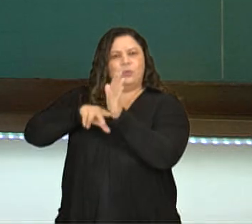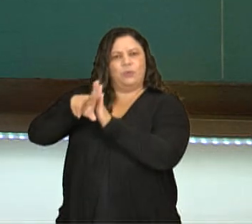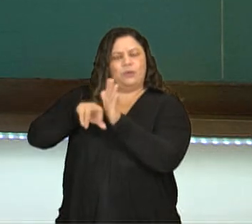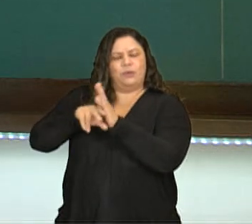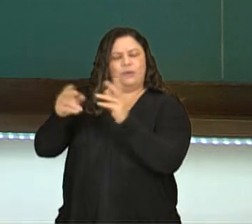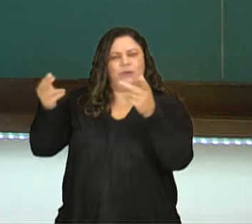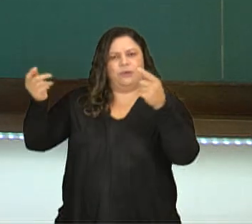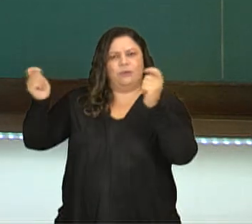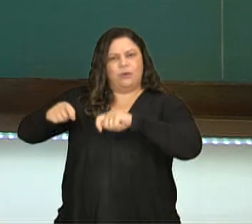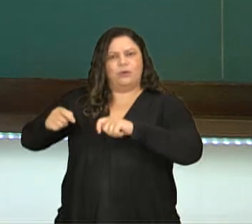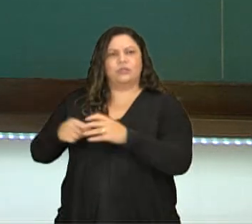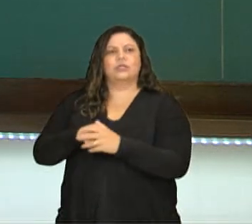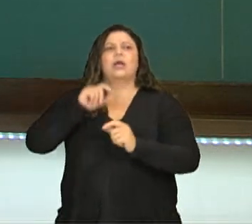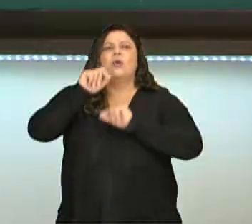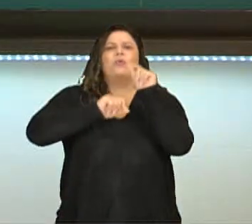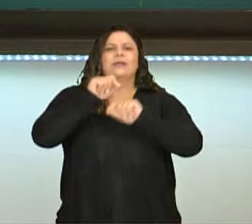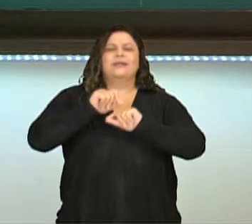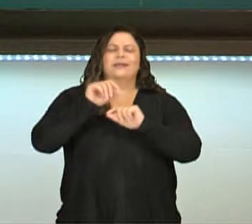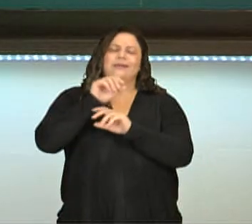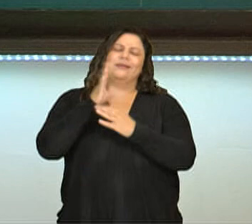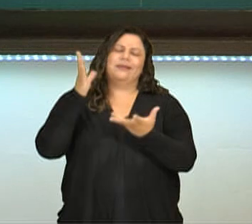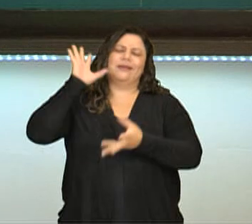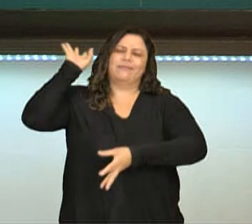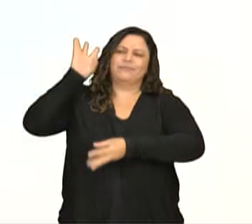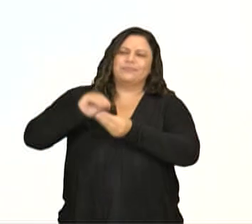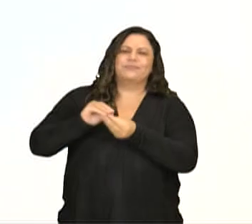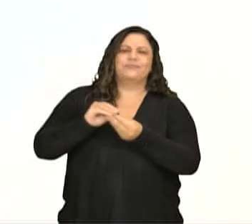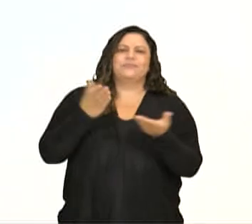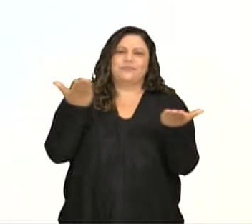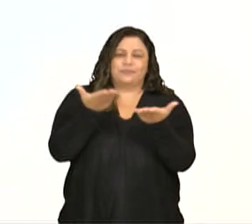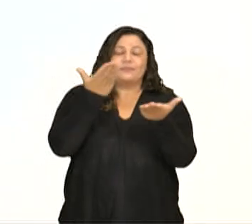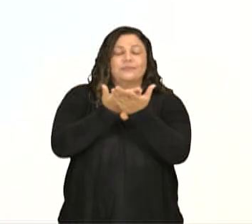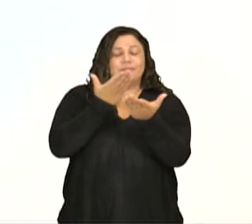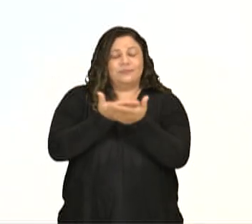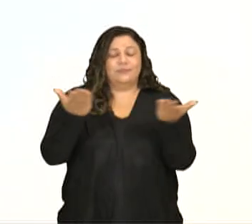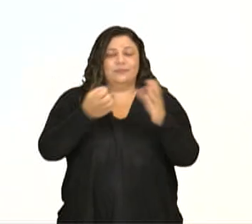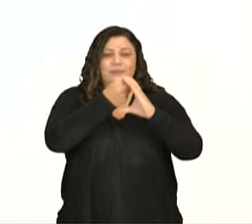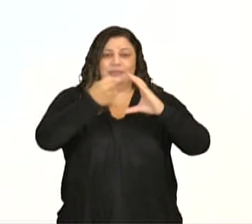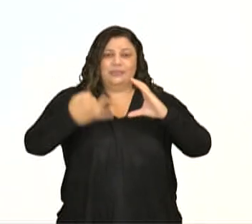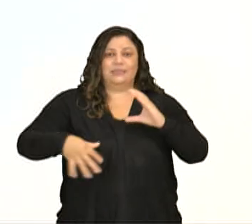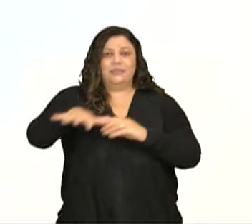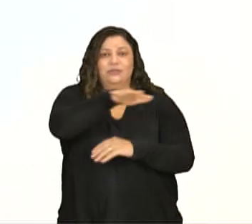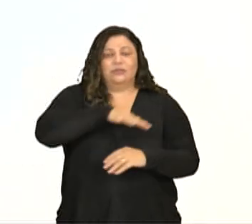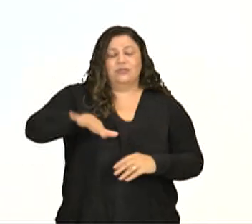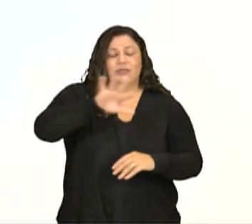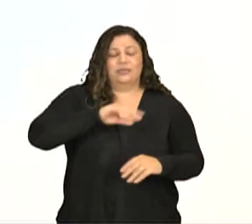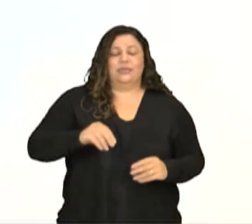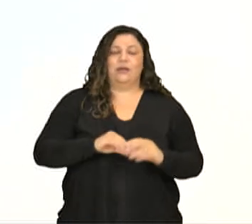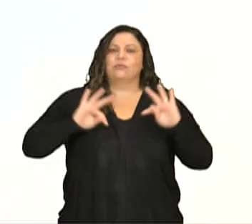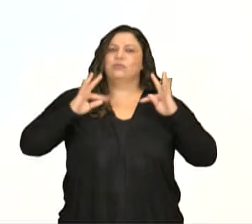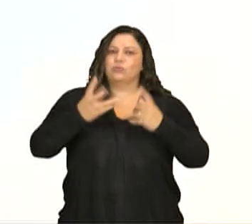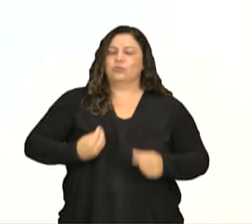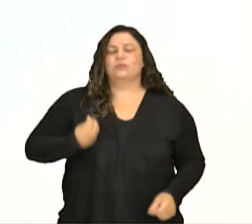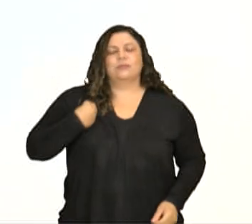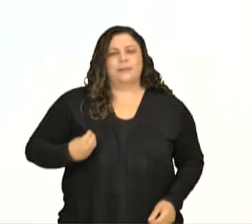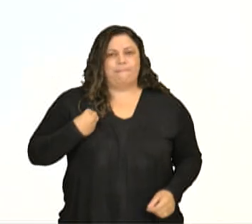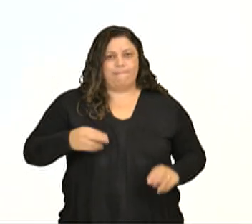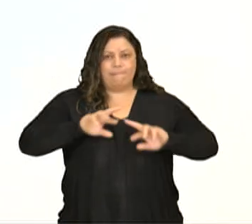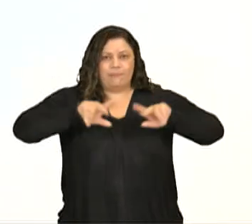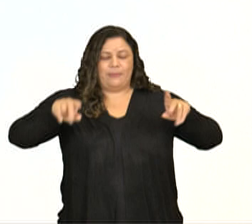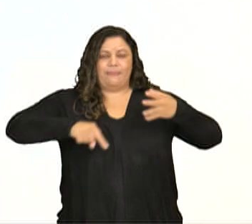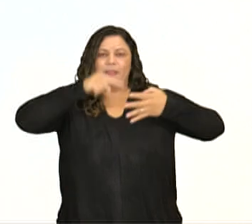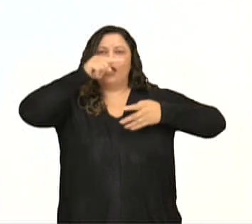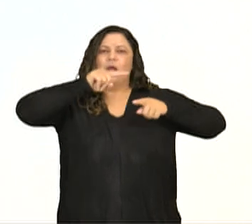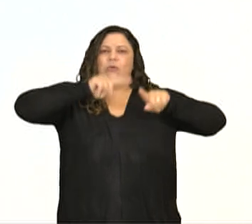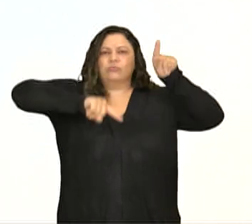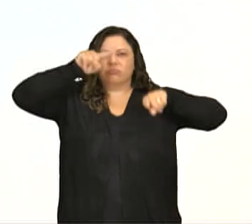ok? O que nós revisamos então nessa aula, gente? As características gerais dos seres vivos, nós vimos também os níveis de